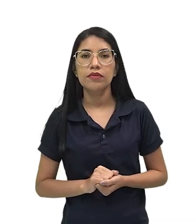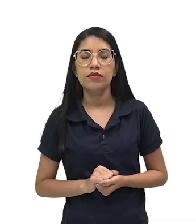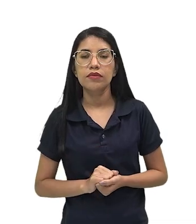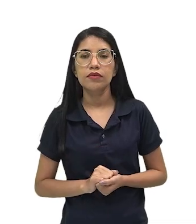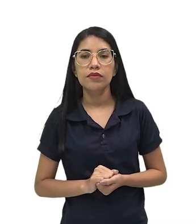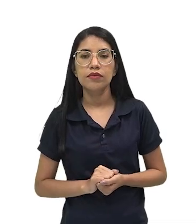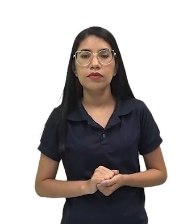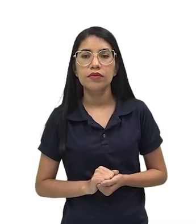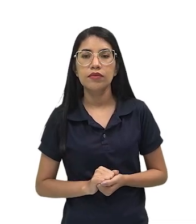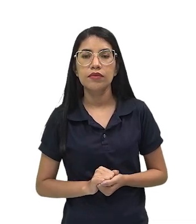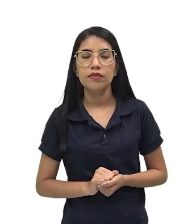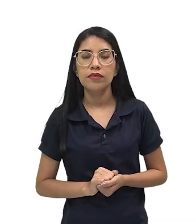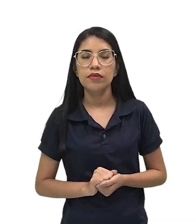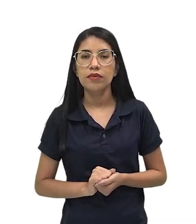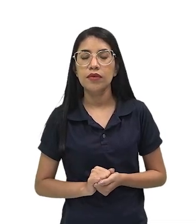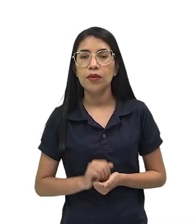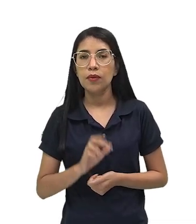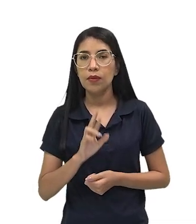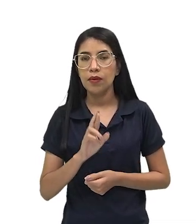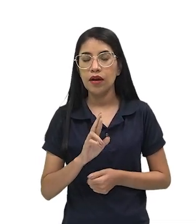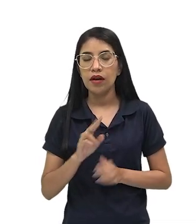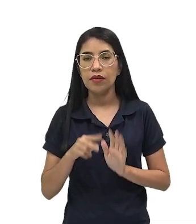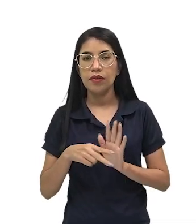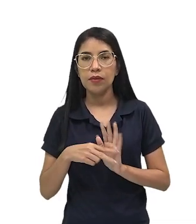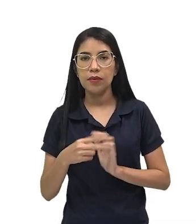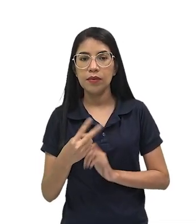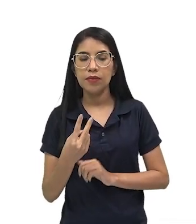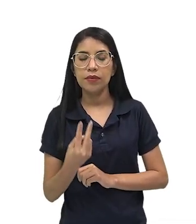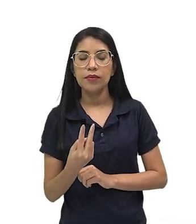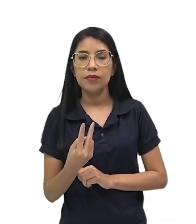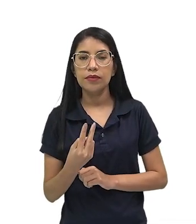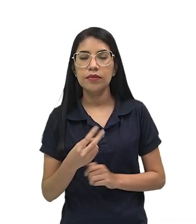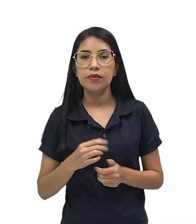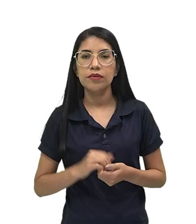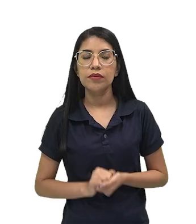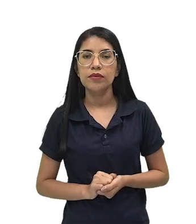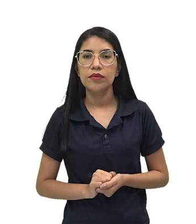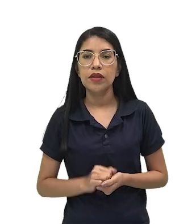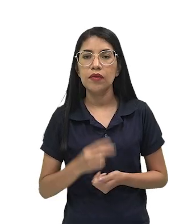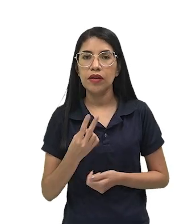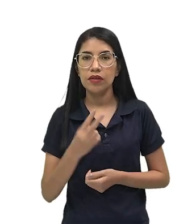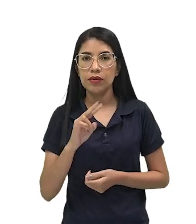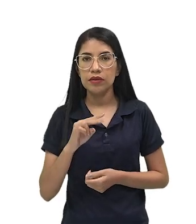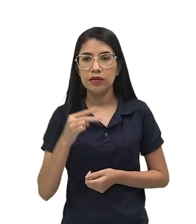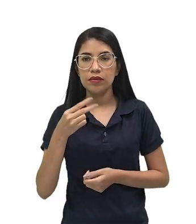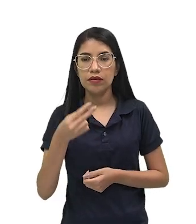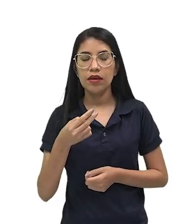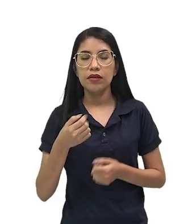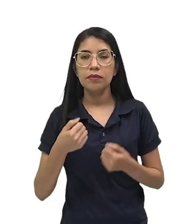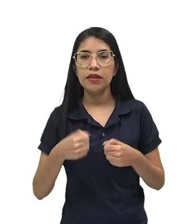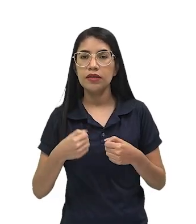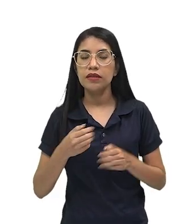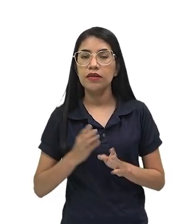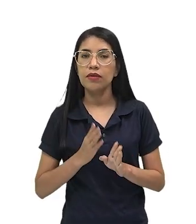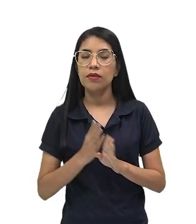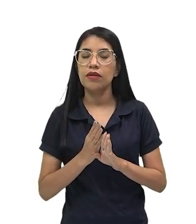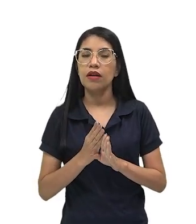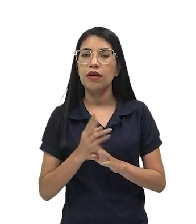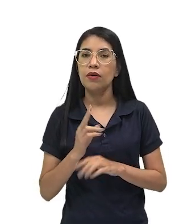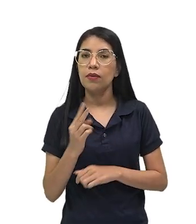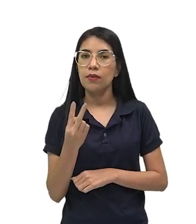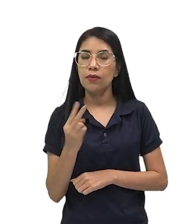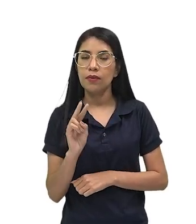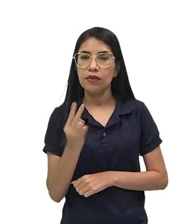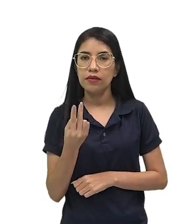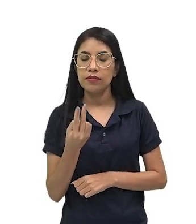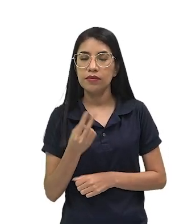de 3. O raio é 2, então vai ficar 2 ao quadrado. E agora vamos determinar o H,